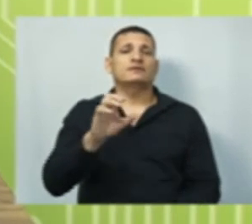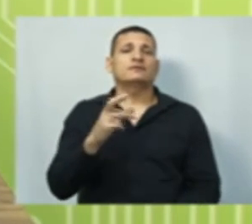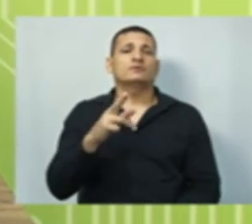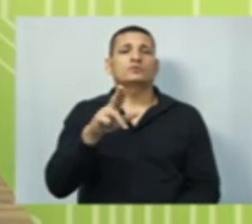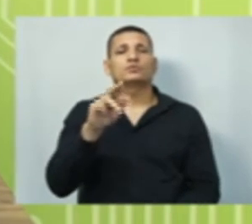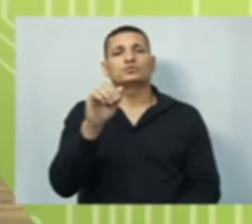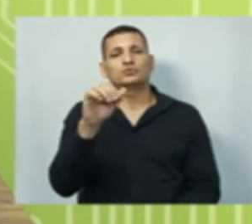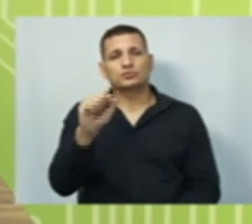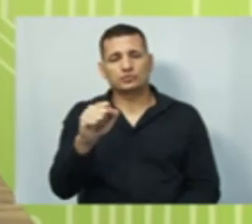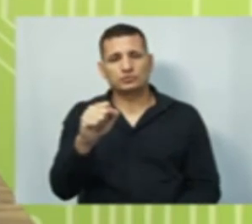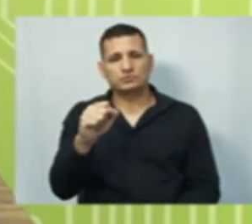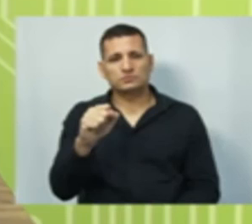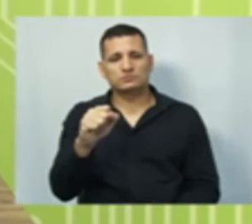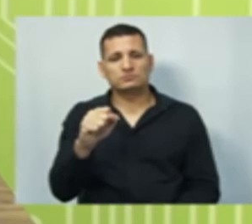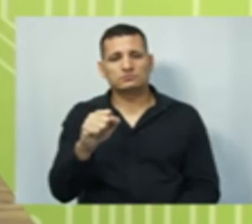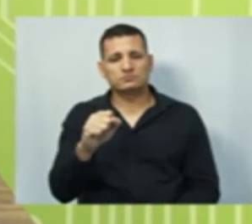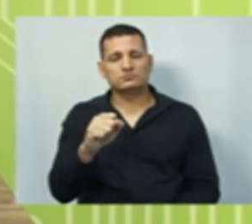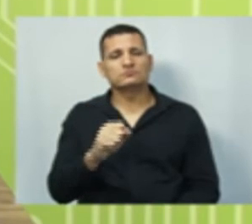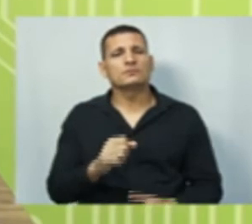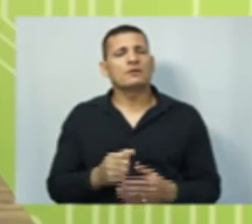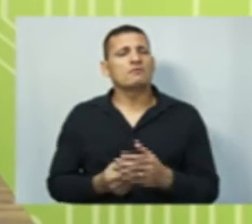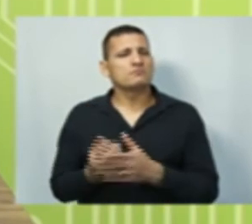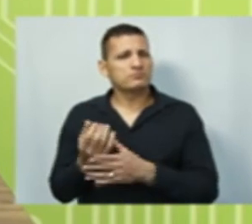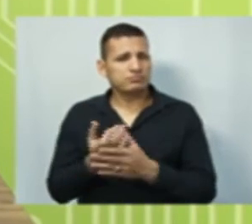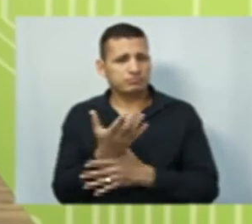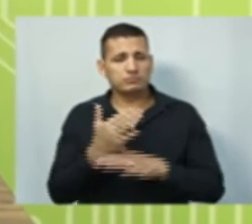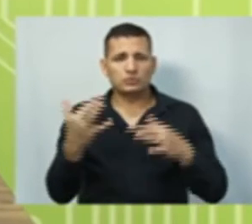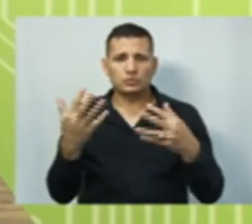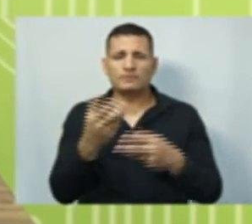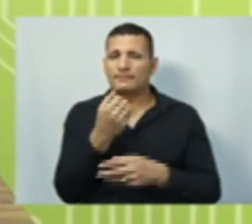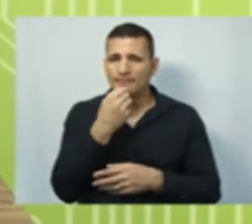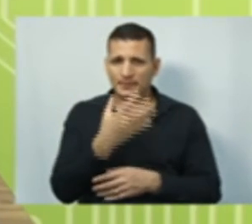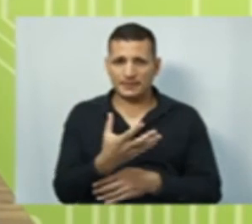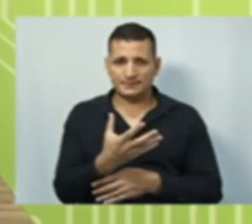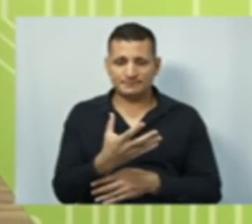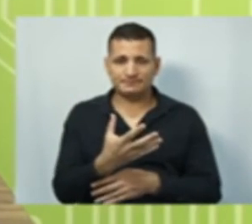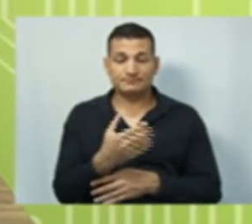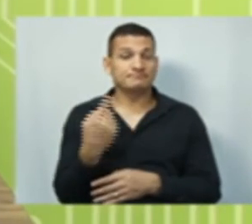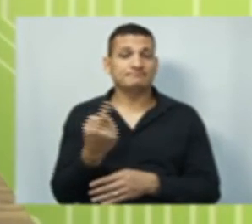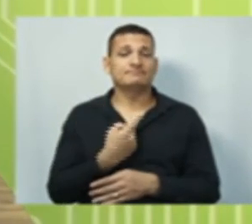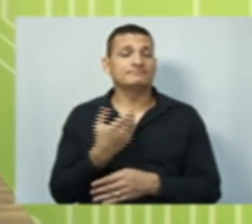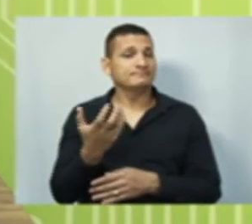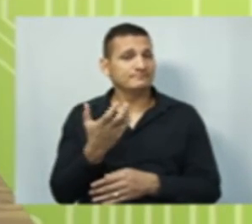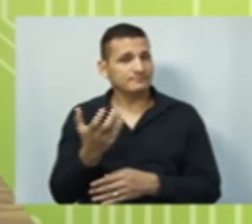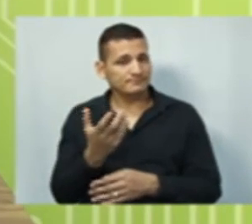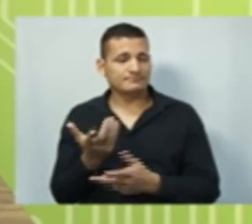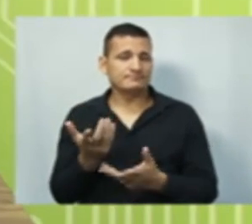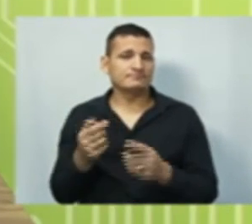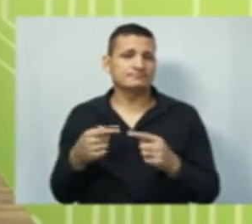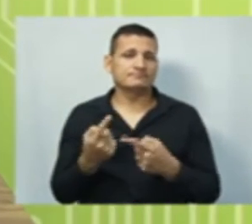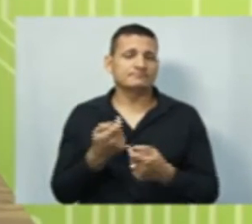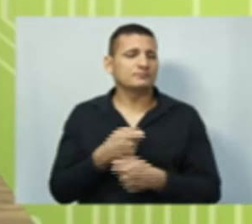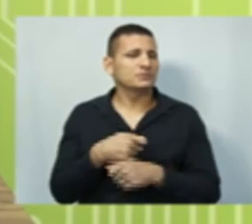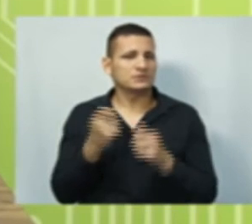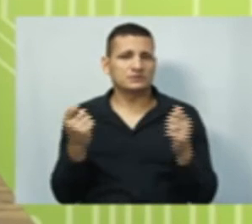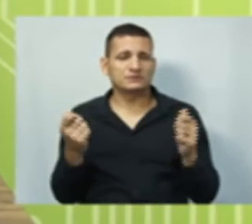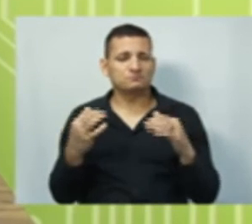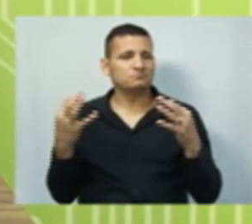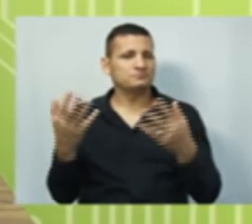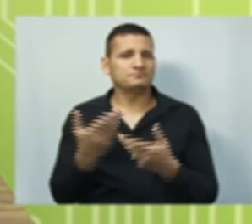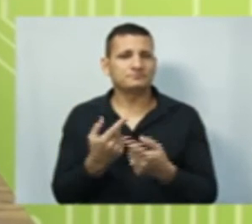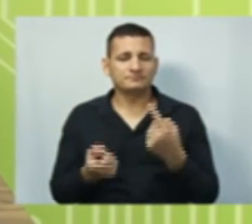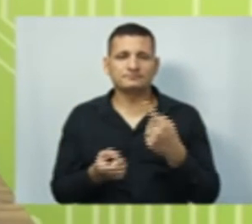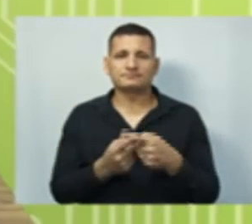produtivos para produzir todos os bens de consumo que a gente gostaria de consumir. Mas é impossível produzir tudo porque os